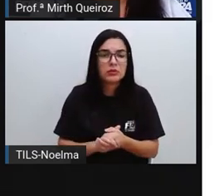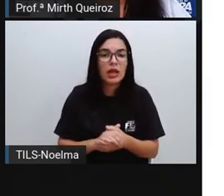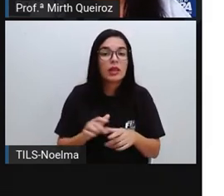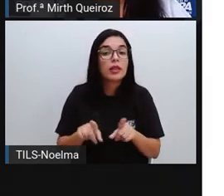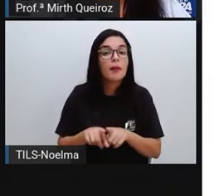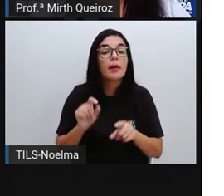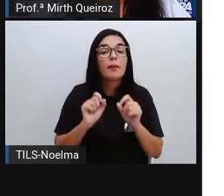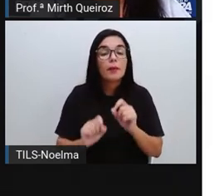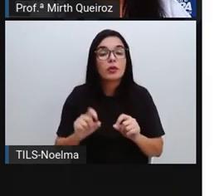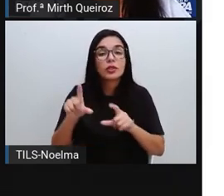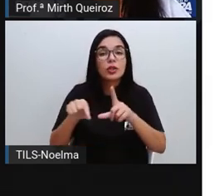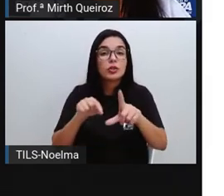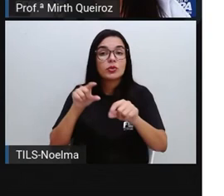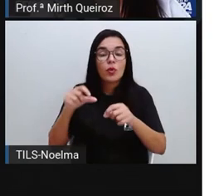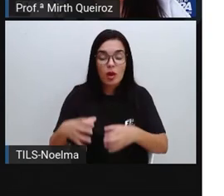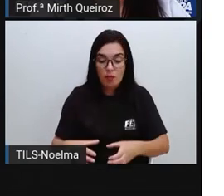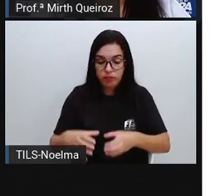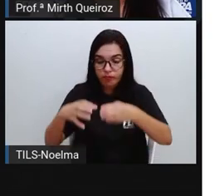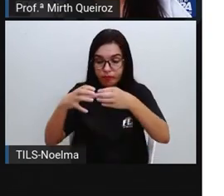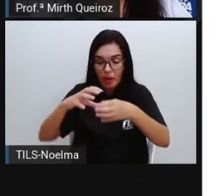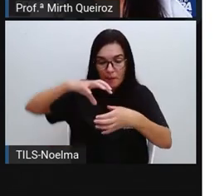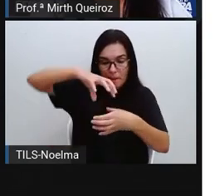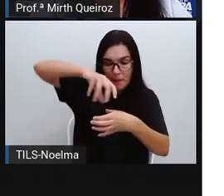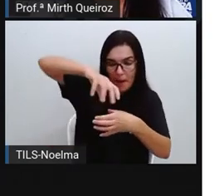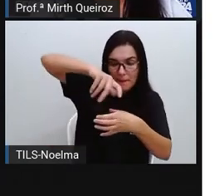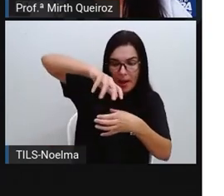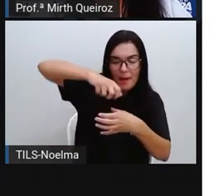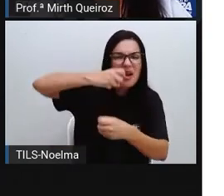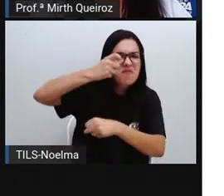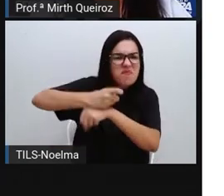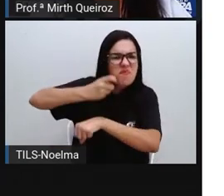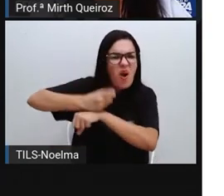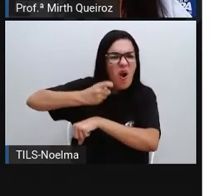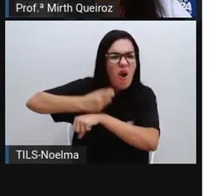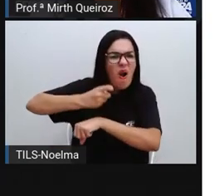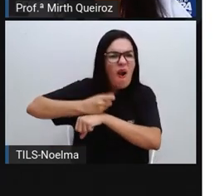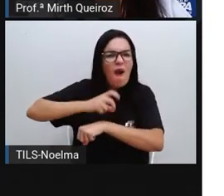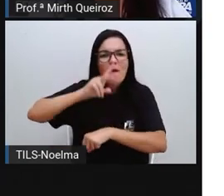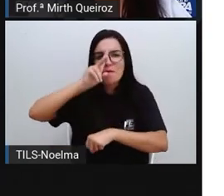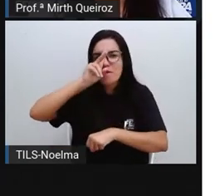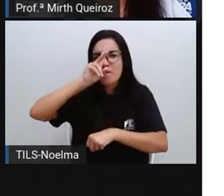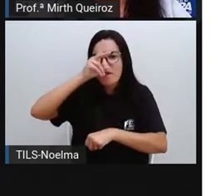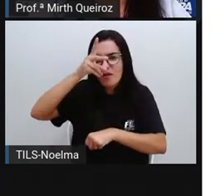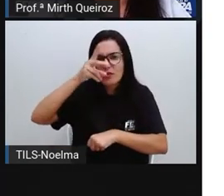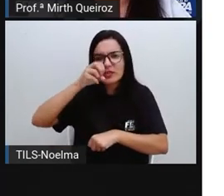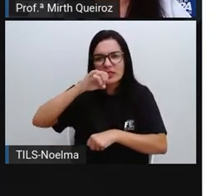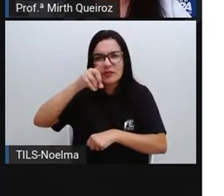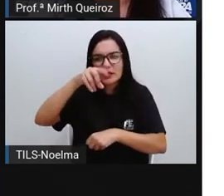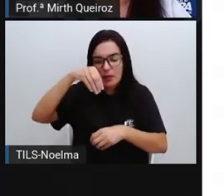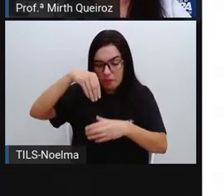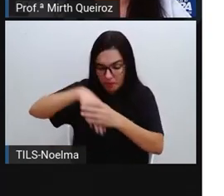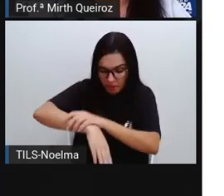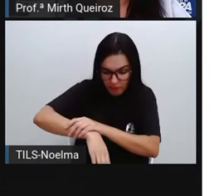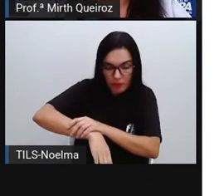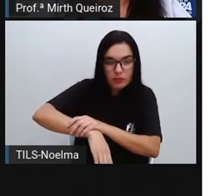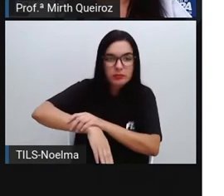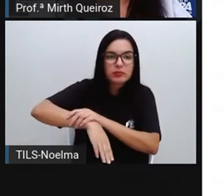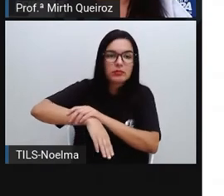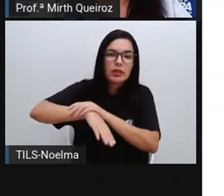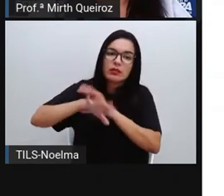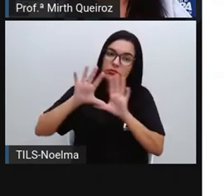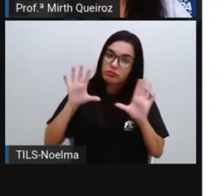Ou escolha um recipiente bem resistente que se você pretende enterrar aí a cápsula do